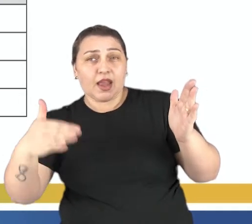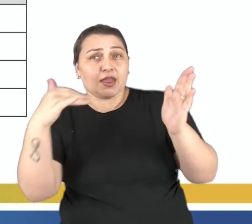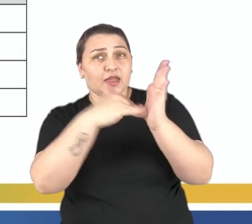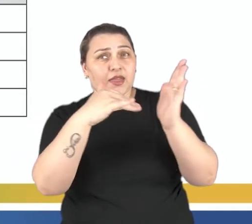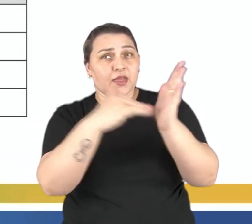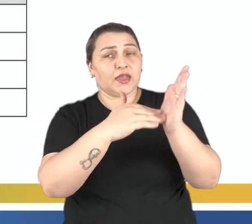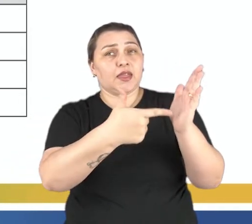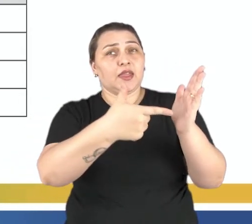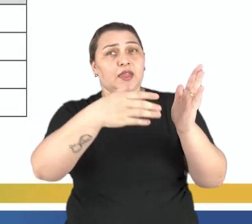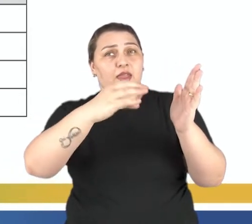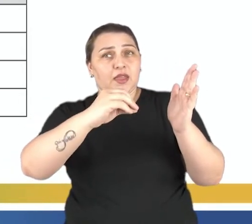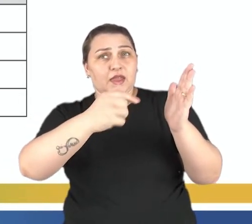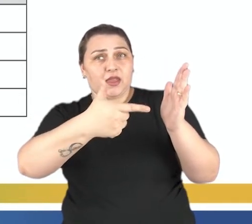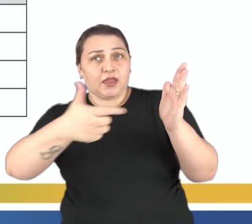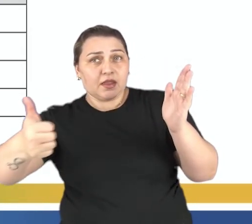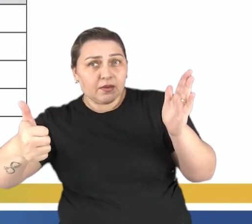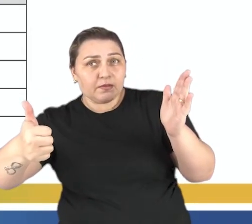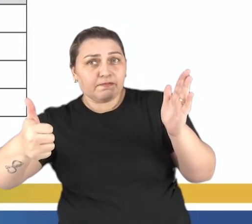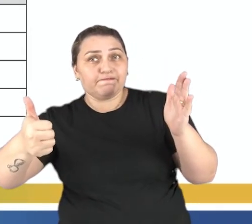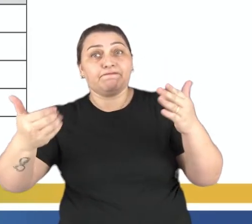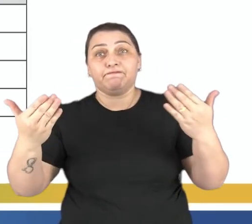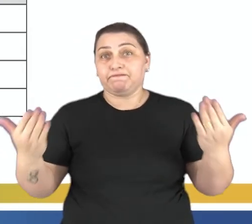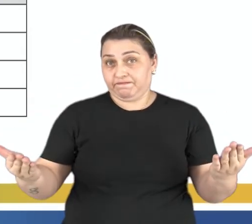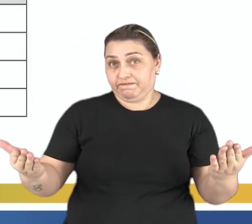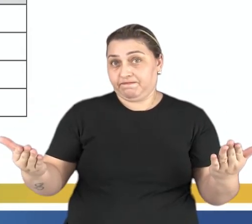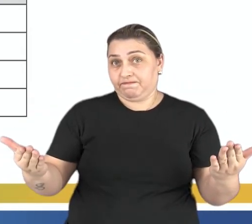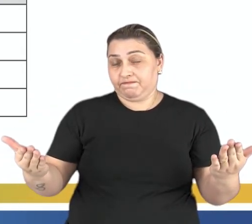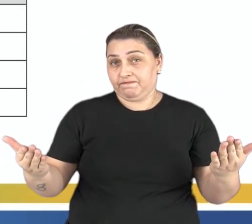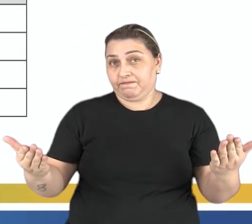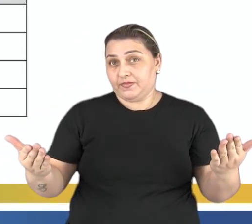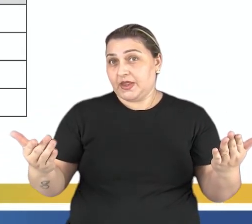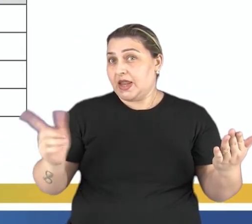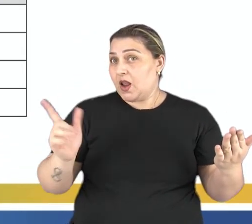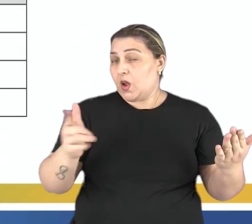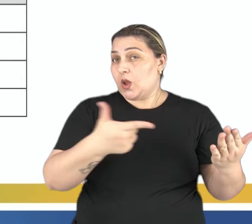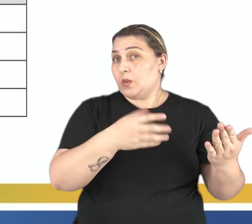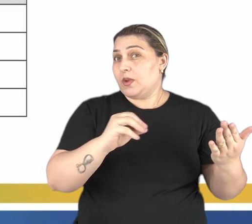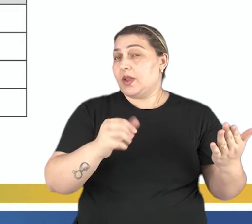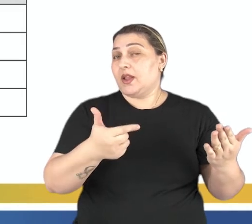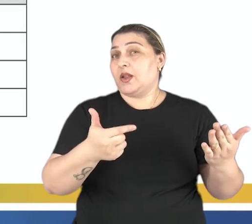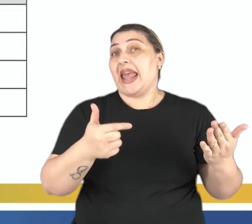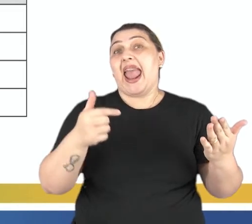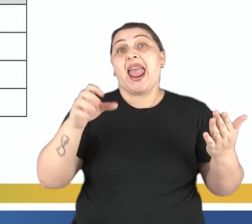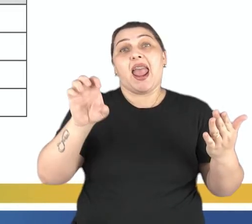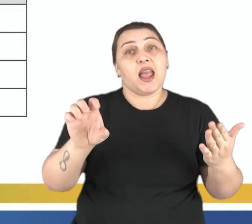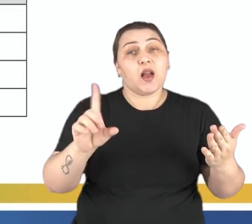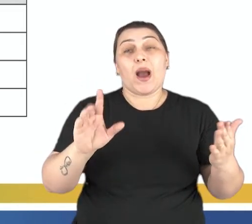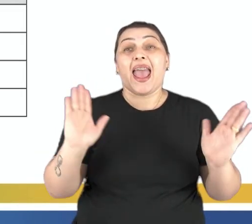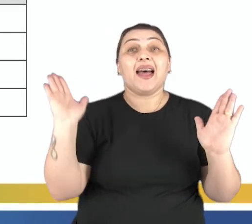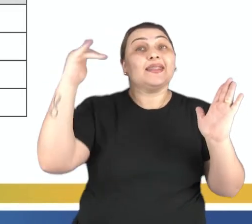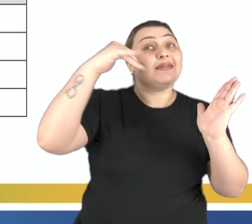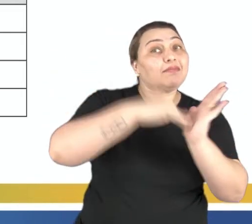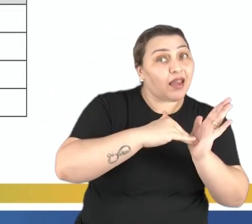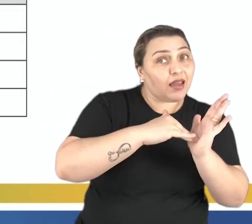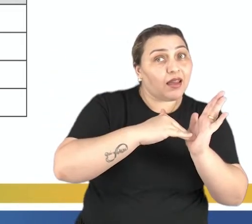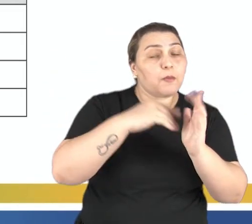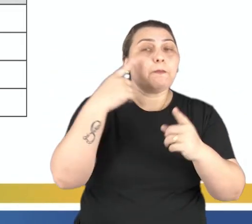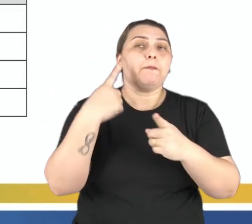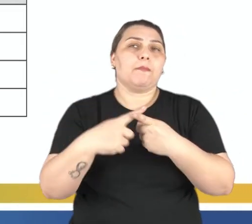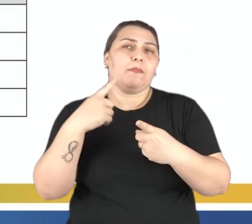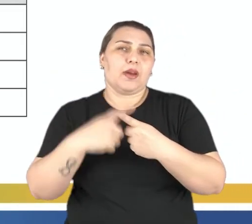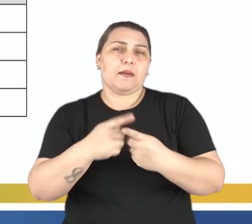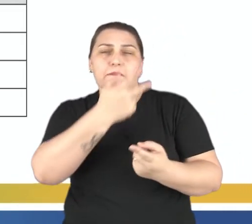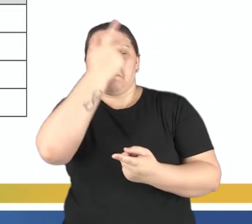a 2021. Não é de 2012 e 2021, porque alguém talvez